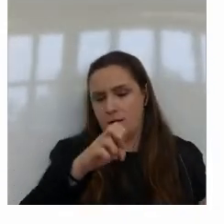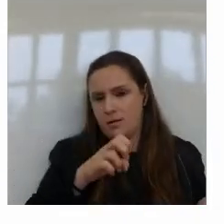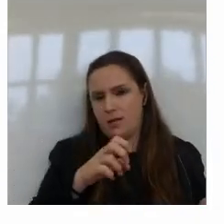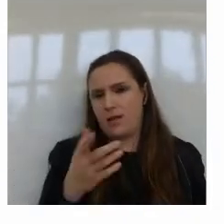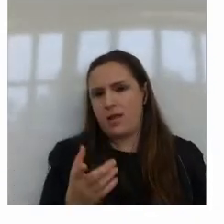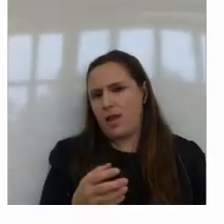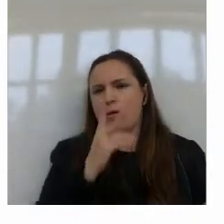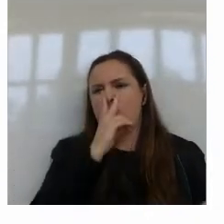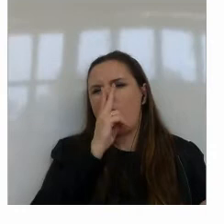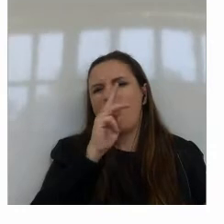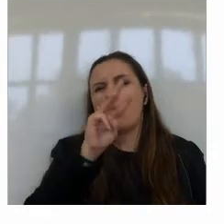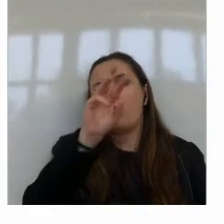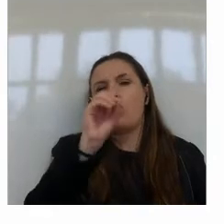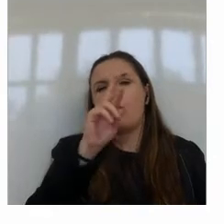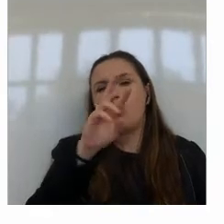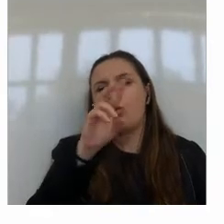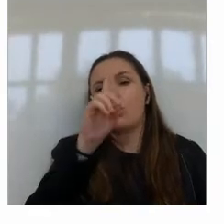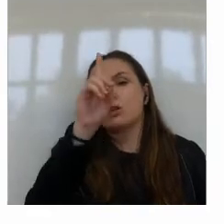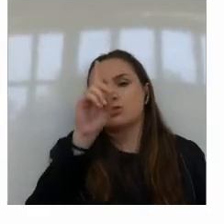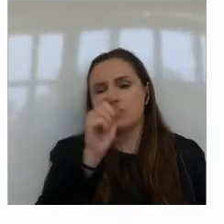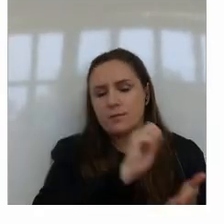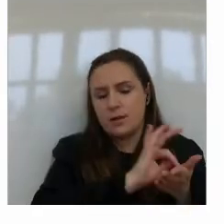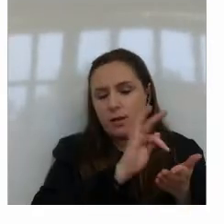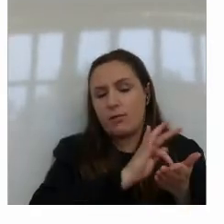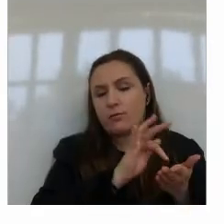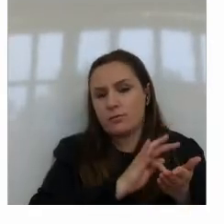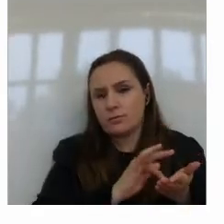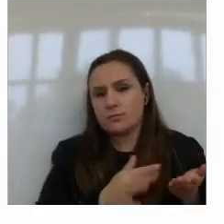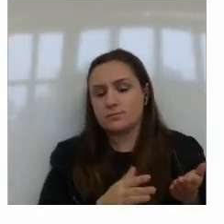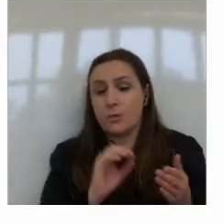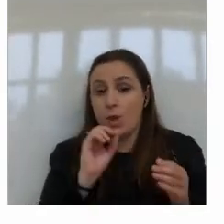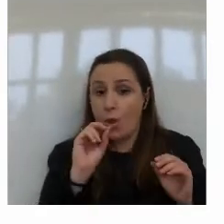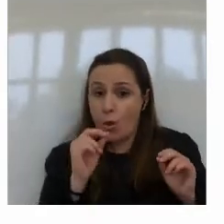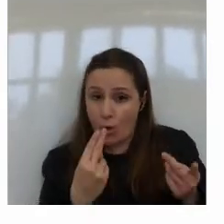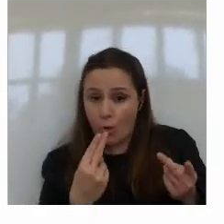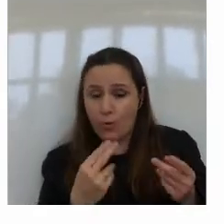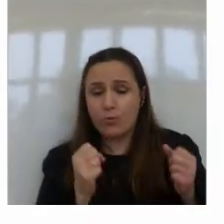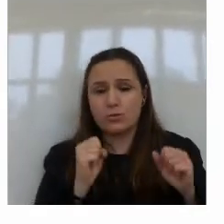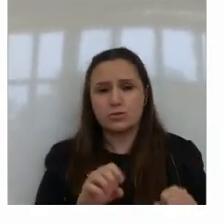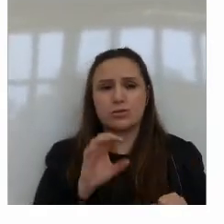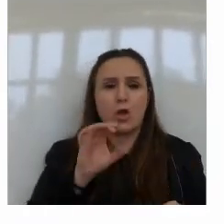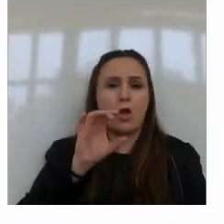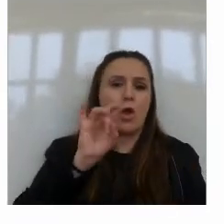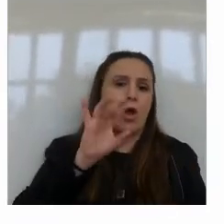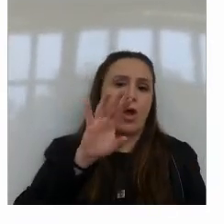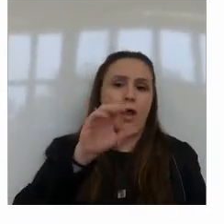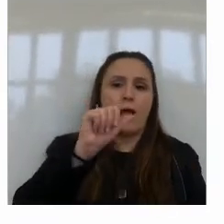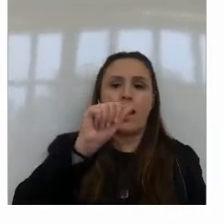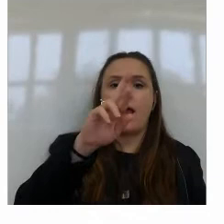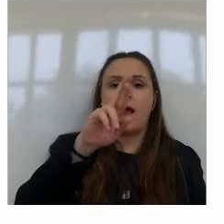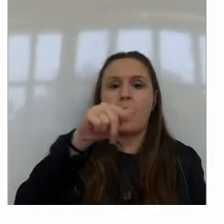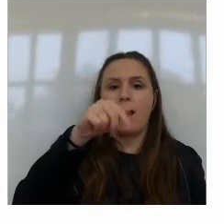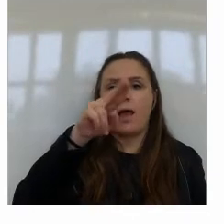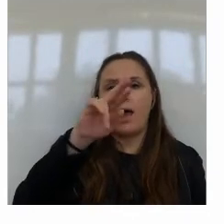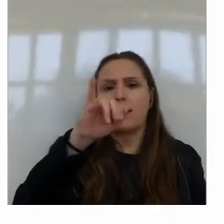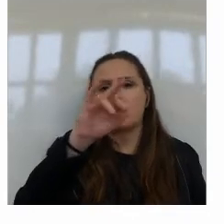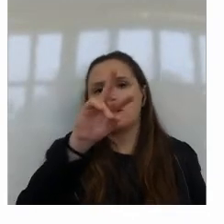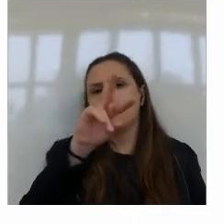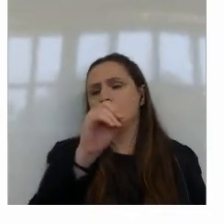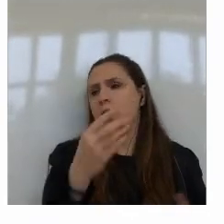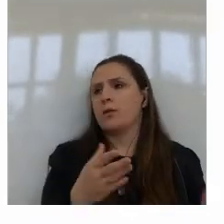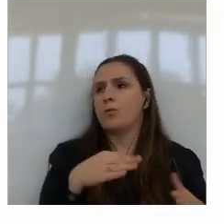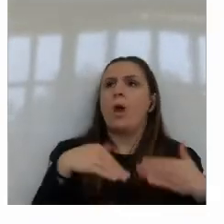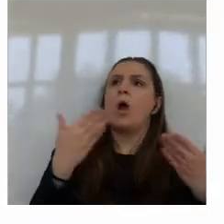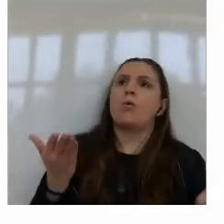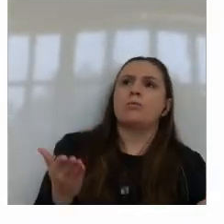ou seja, vai abrir uma caixa semelhante ao Word, onde ele vai editar, vai escrever o texto, ou somente envio de